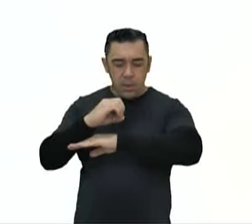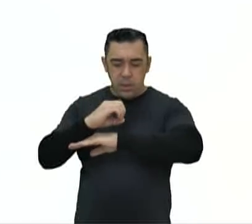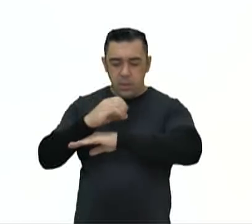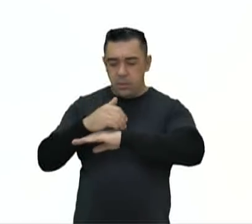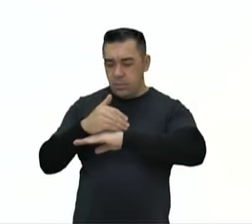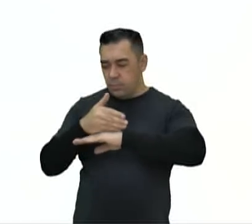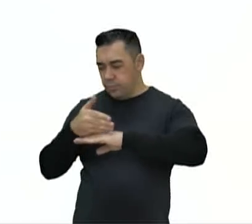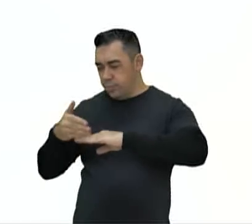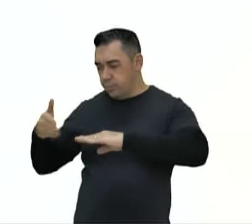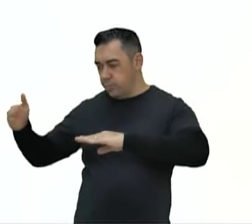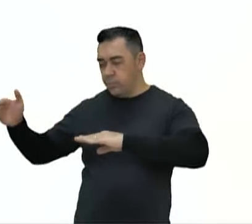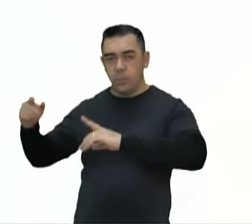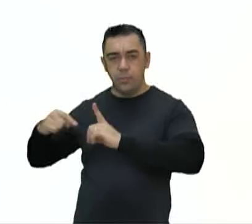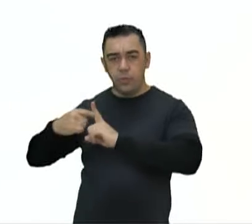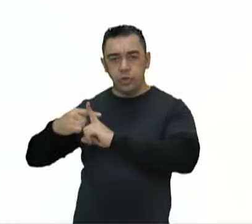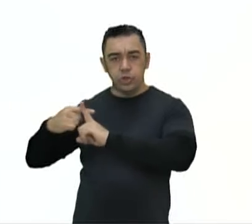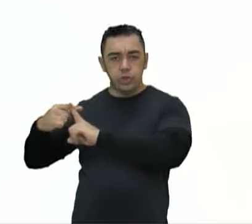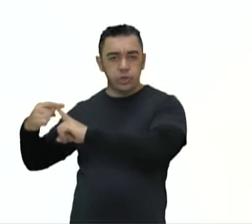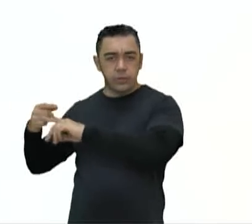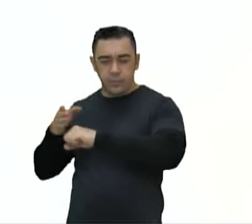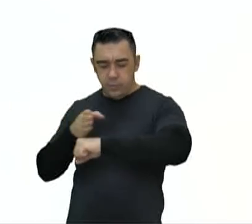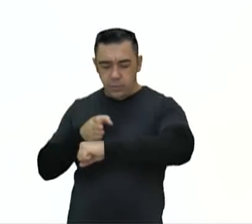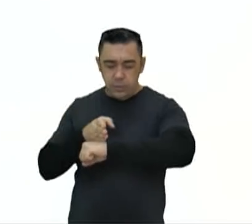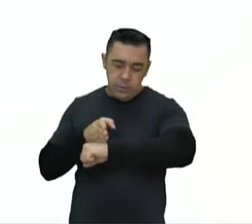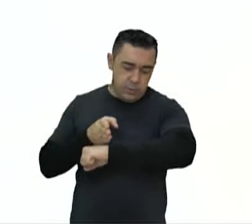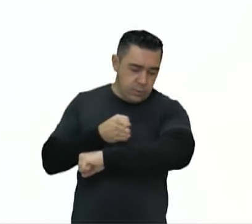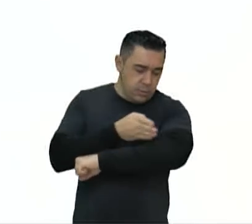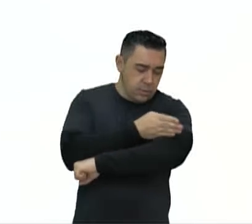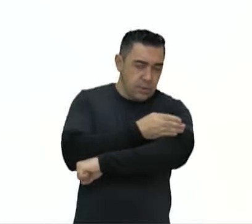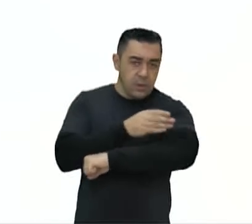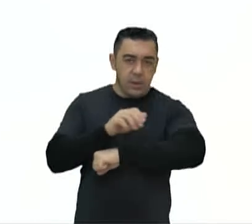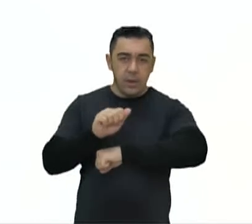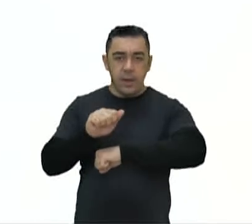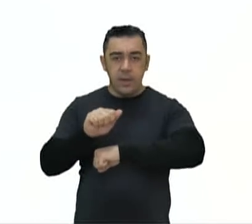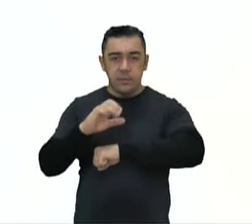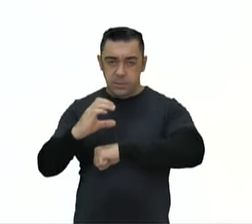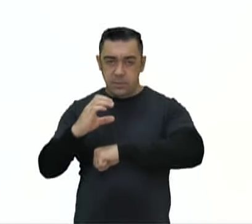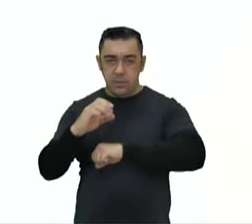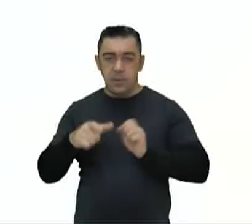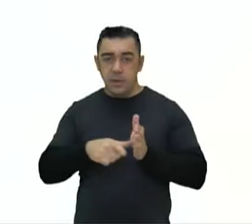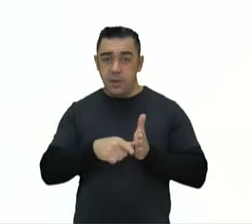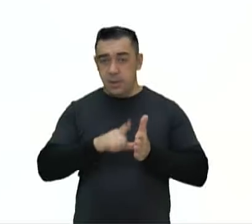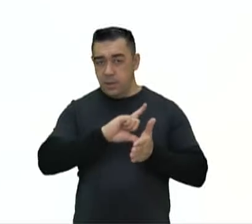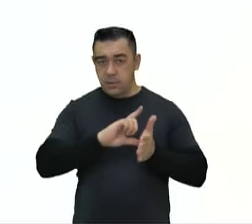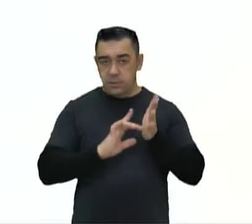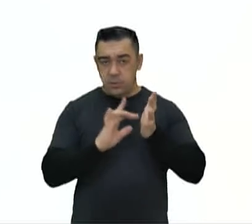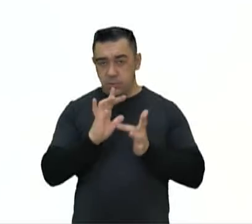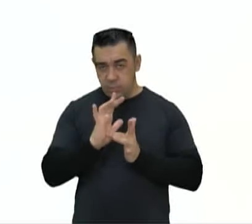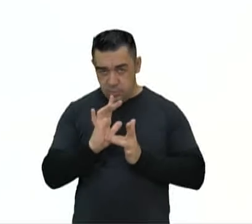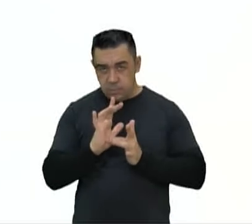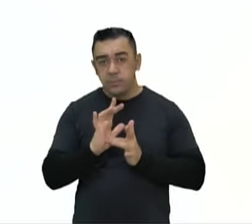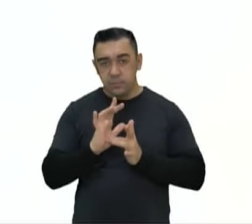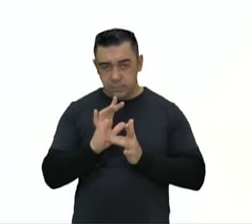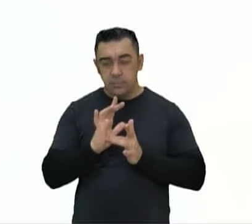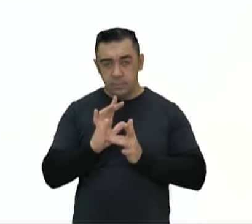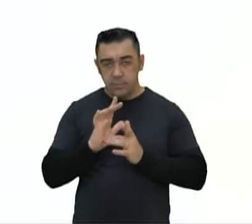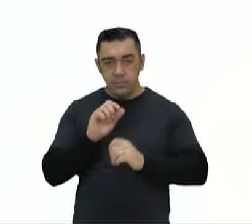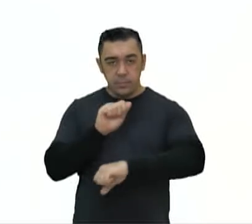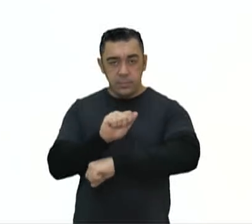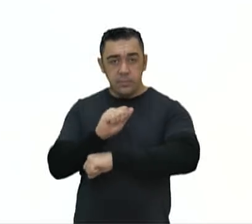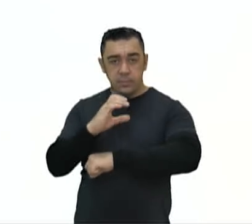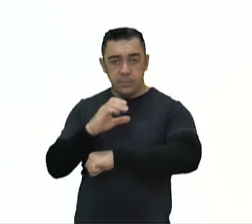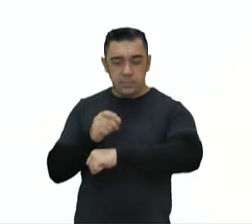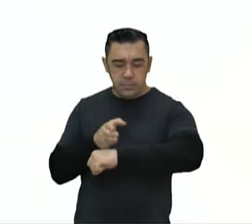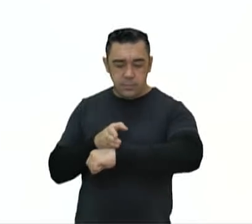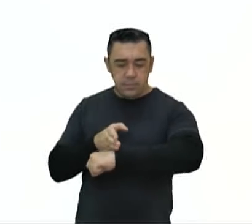positivos e negativos. Os fatos acontecidos antes de Cristo têm os anos indicados pela sigla